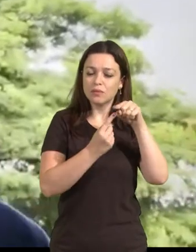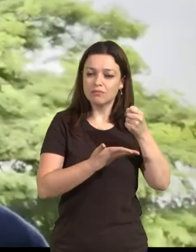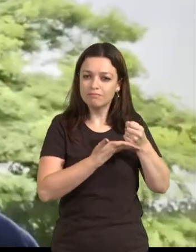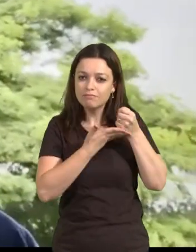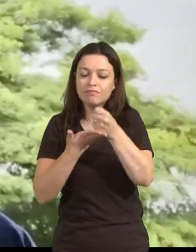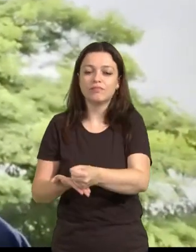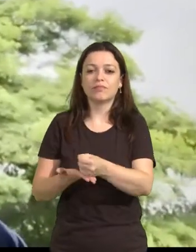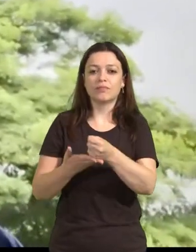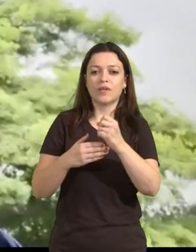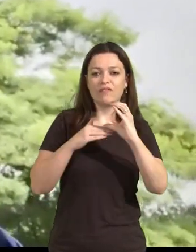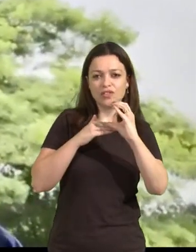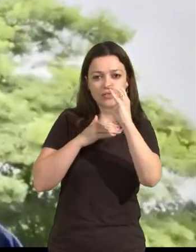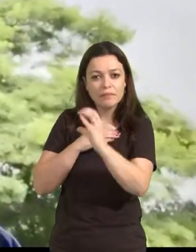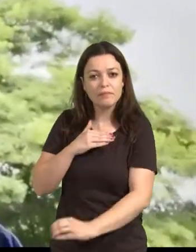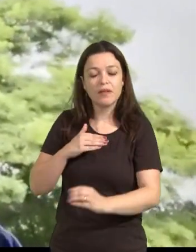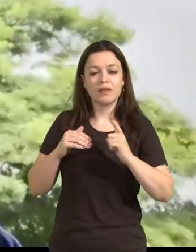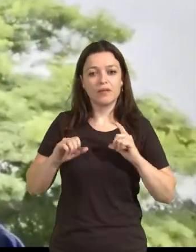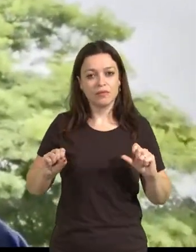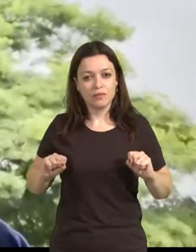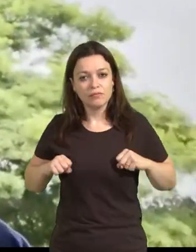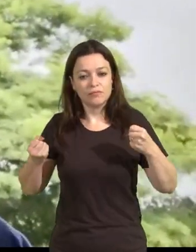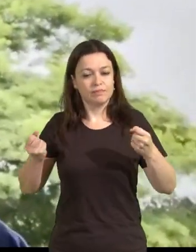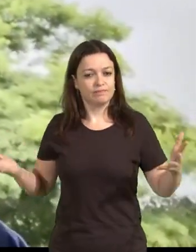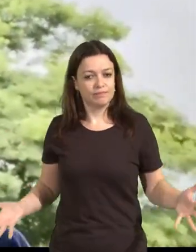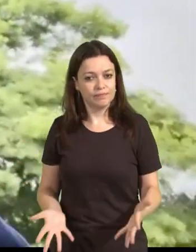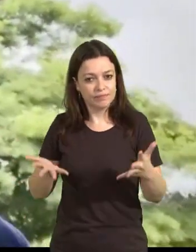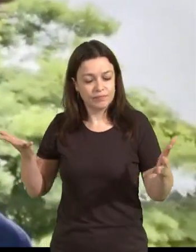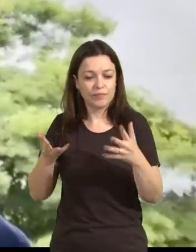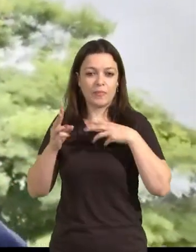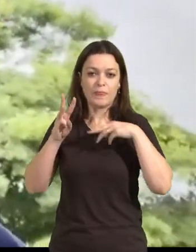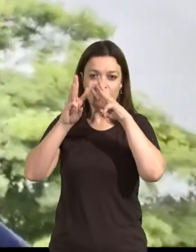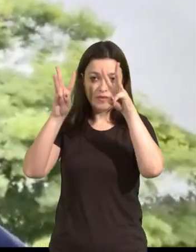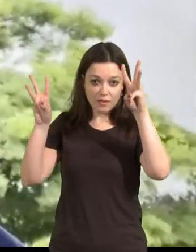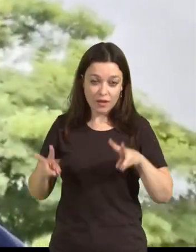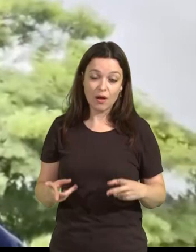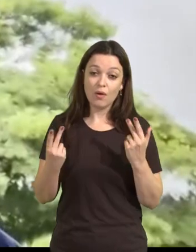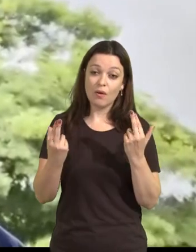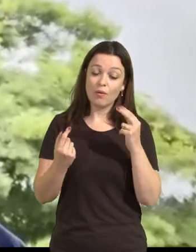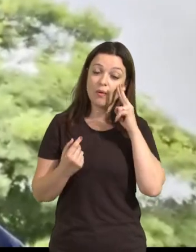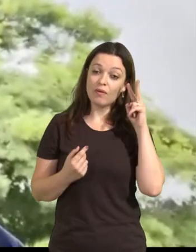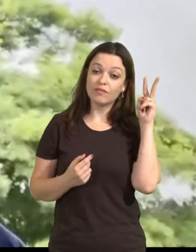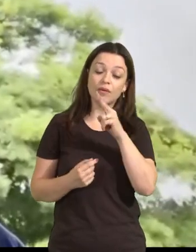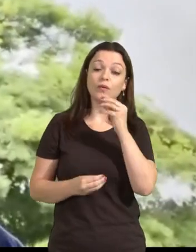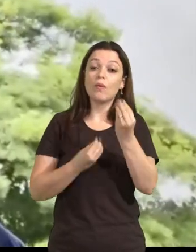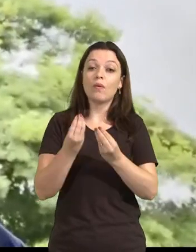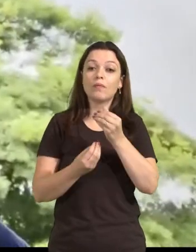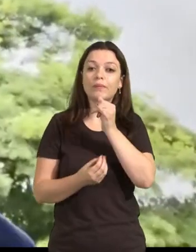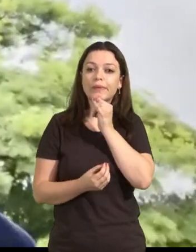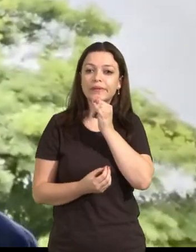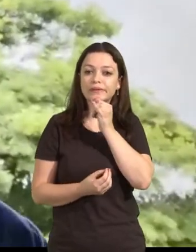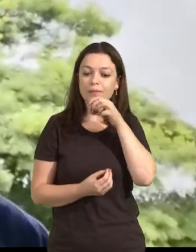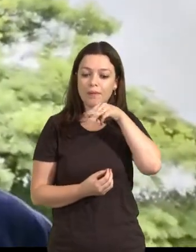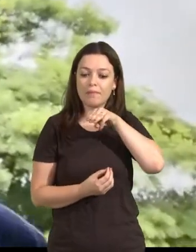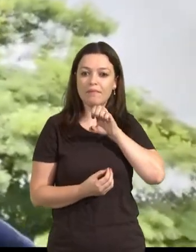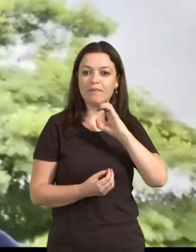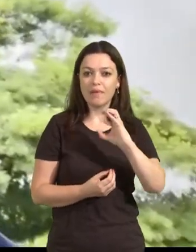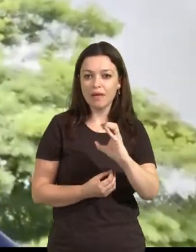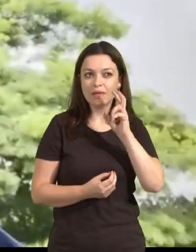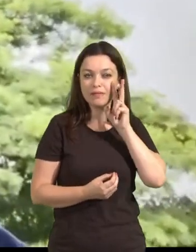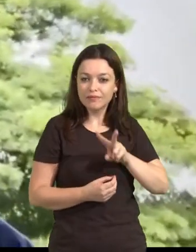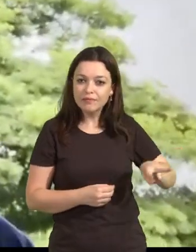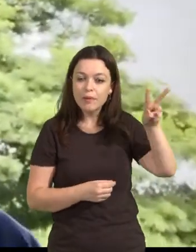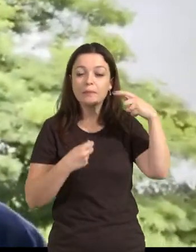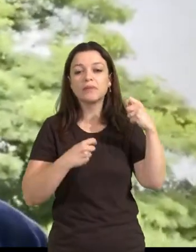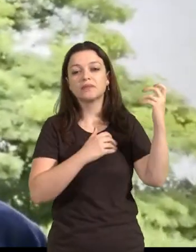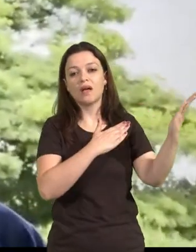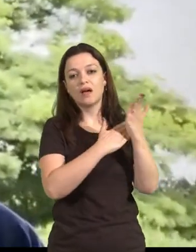contribuir para o investimento, para o fortalecimento dessas instituições, como nós temos visto, por exemplo, no Ministério da Educação, é nesse momento que